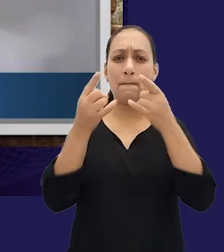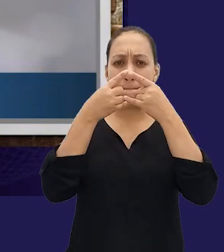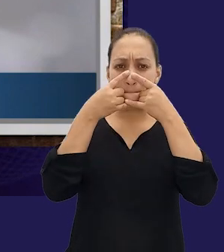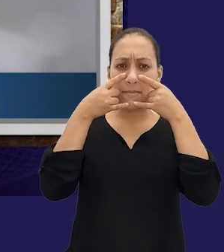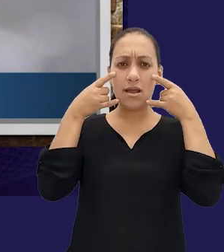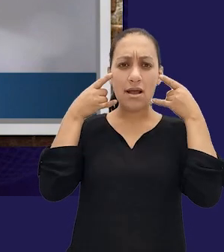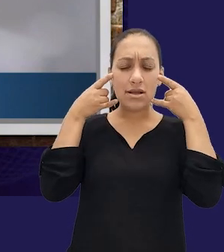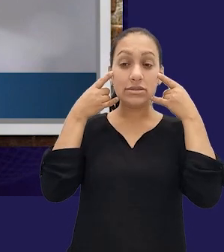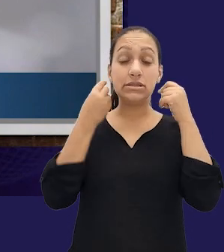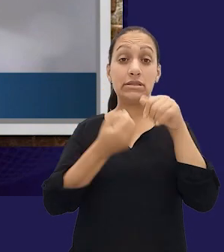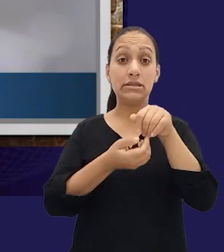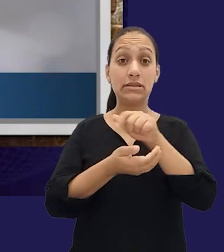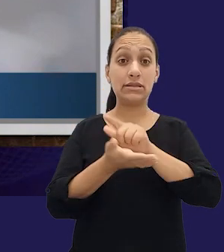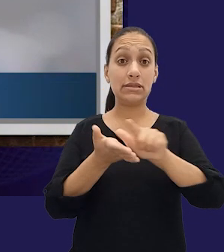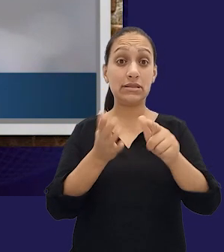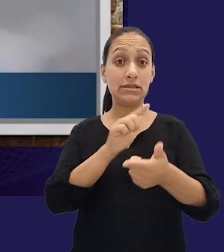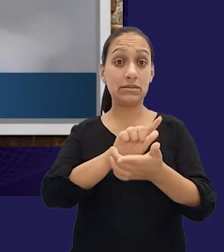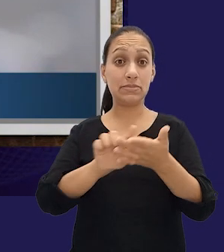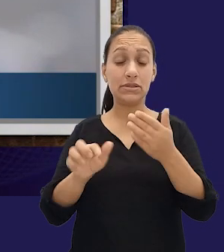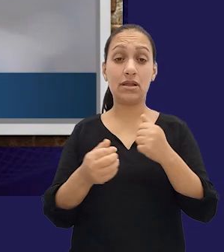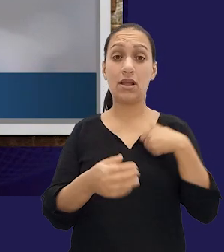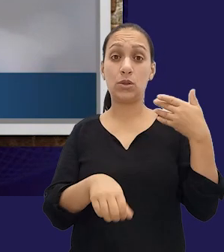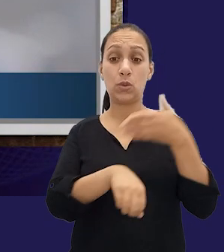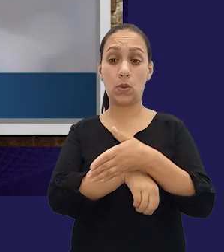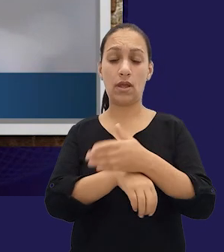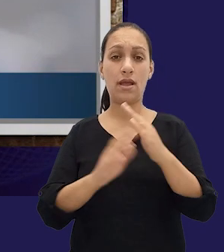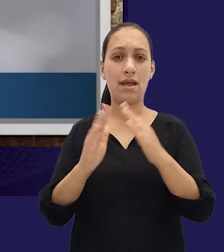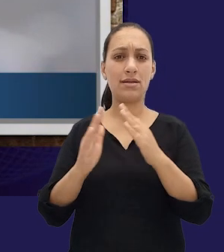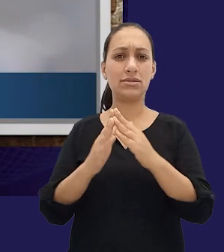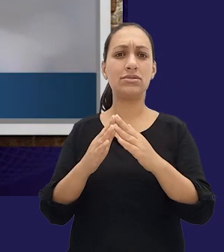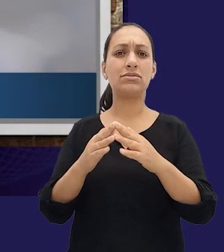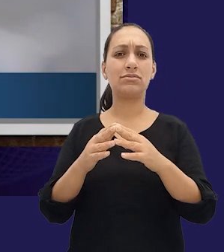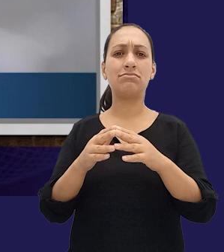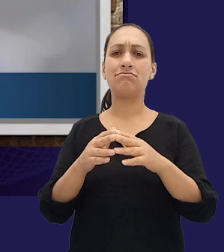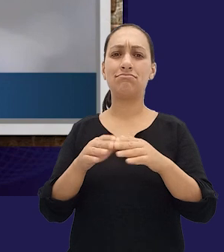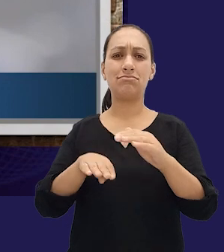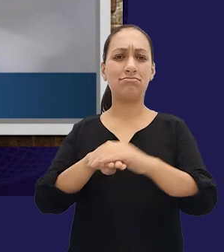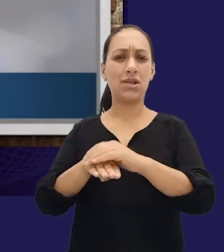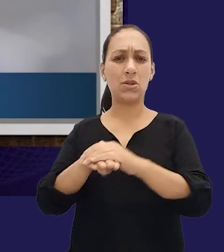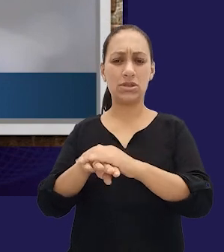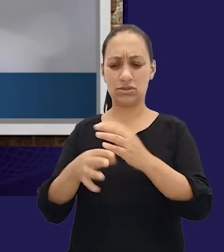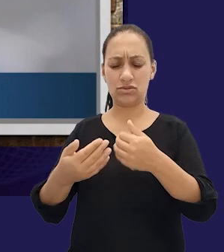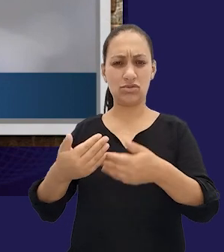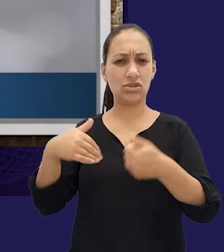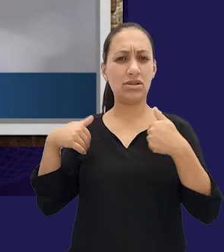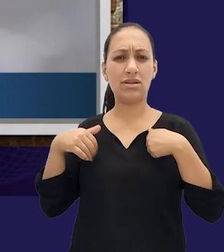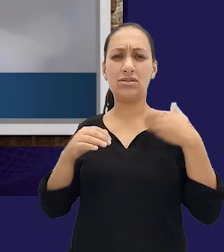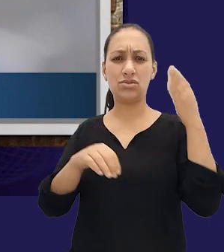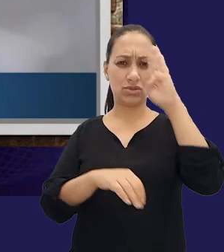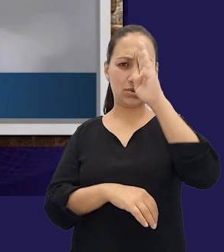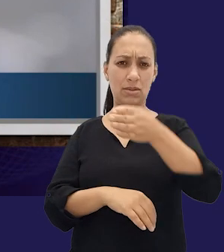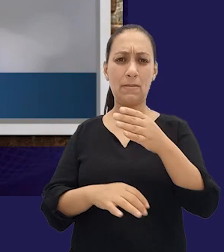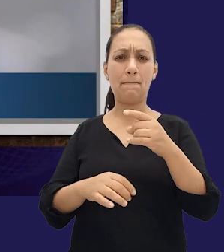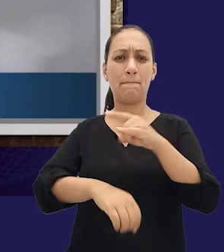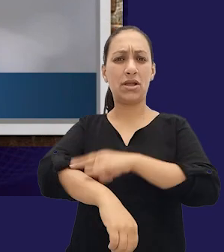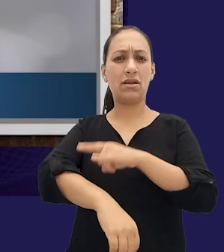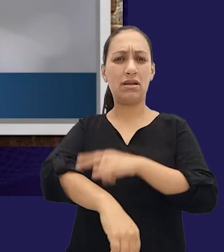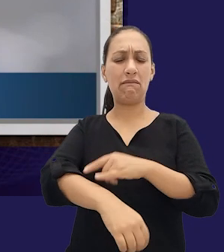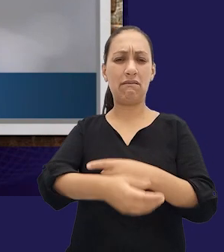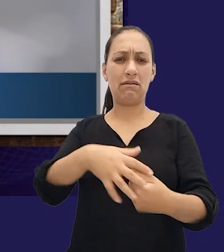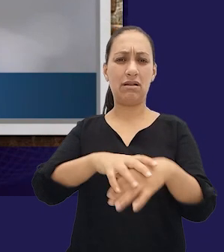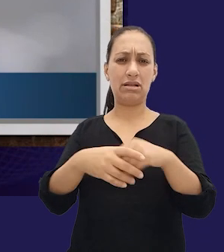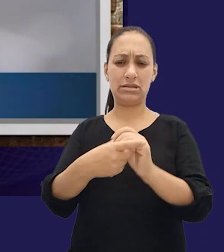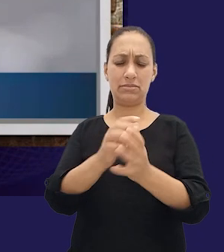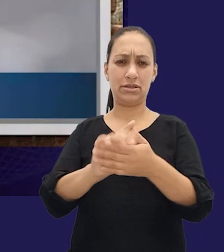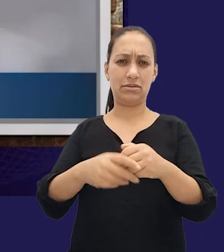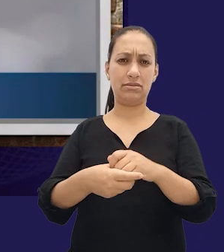máscara, higiene criteriosa, entrou em casa, tira calçado, vai direto para o banheiro, lava bem as mãos. Não precisa ser